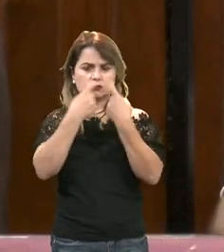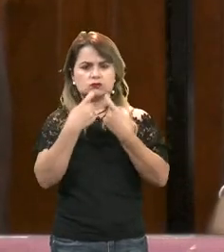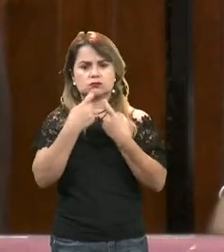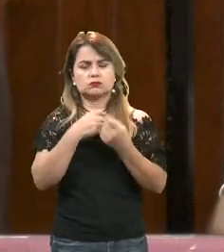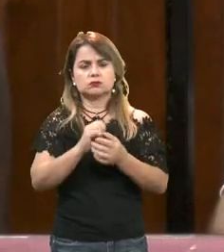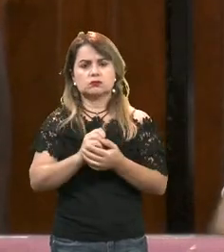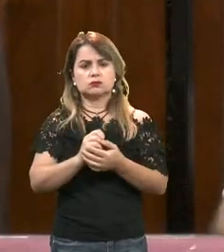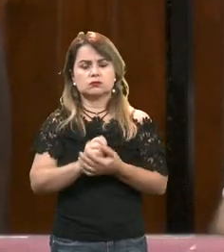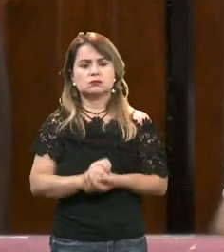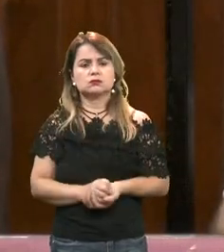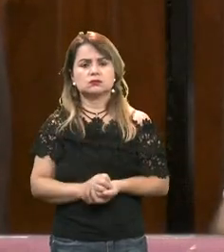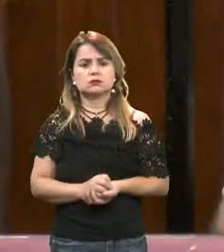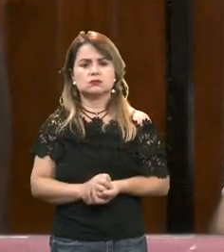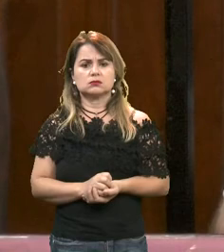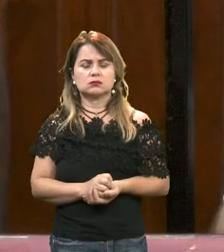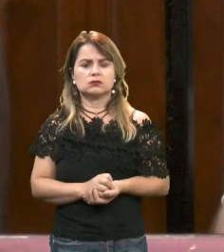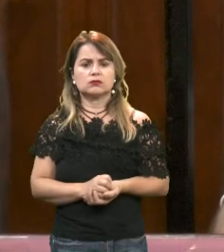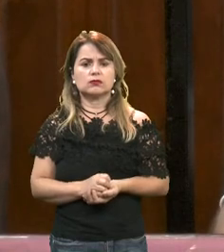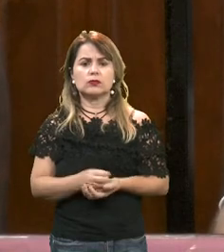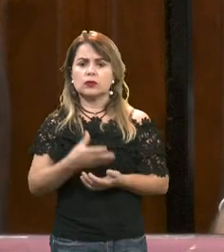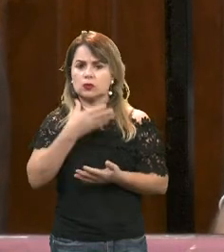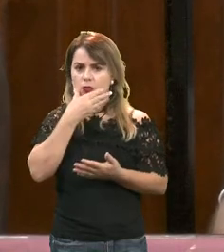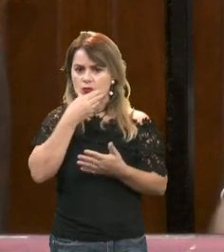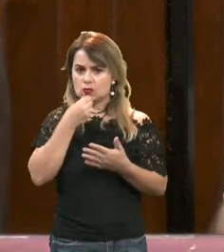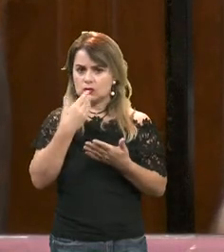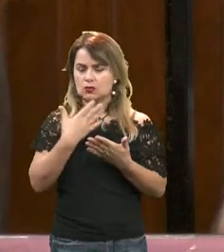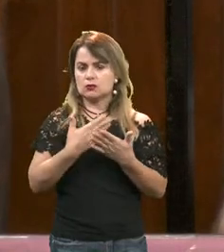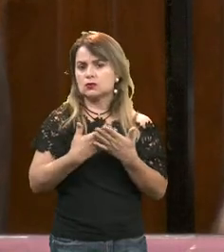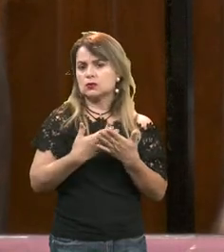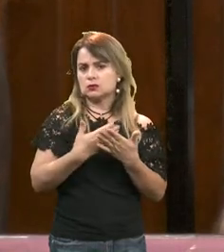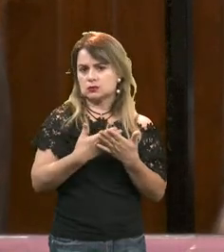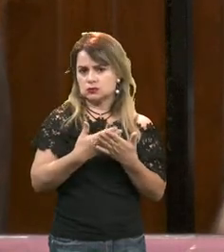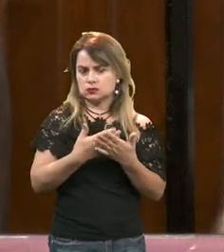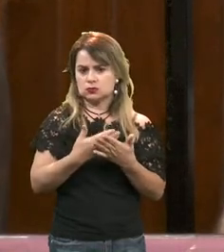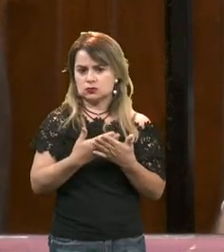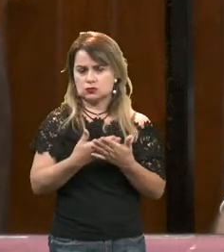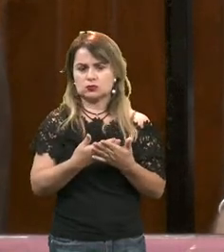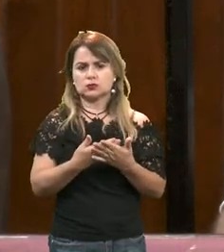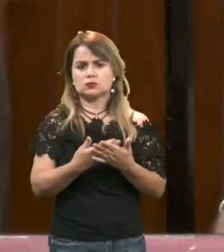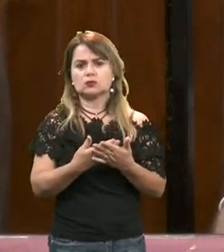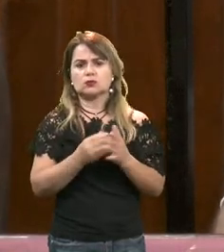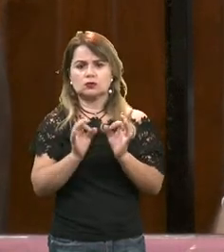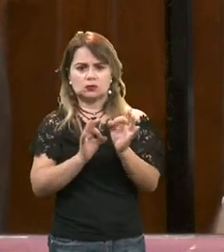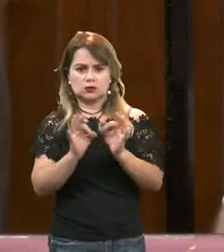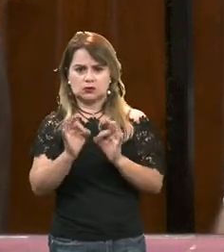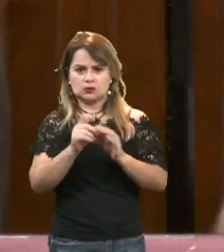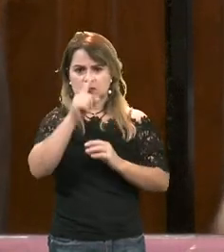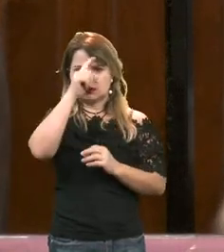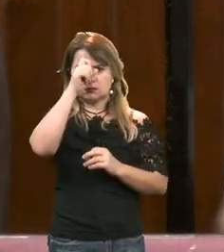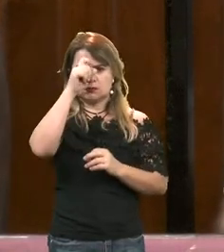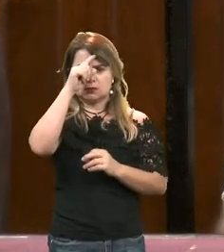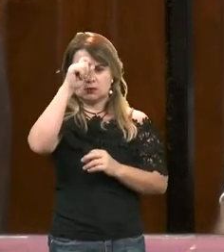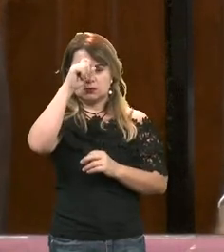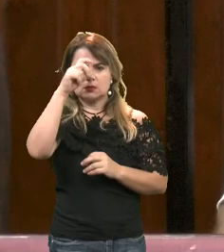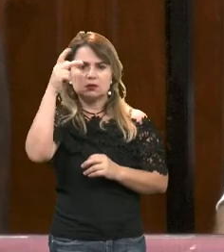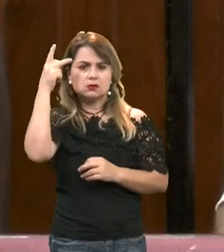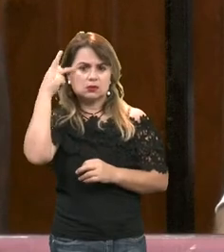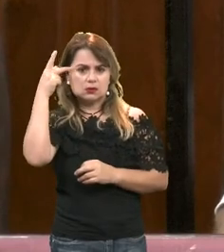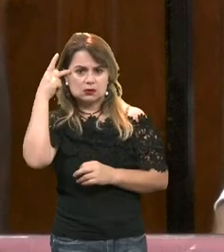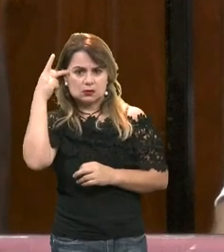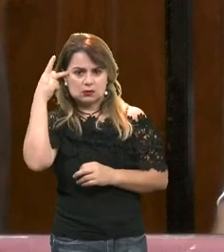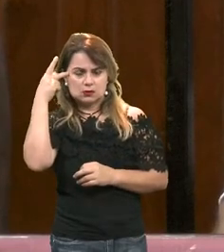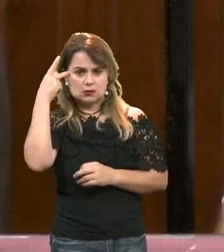O senhor fez estudos no Albert Einstein, no Sírio-Libanês, é isso, né? Mas quando o senhor